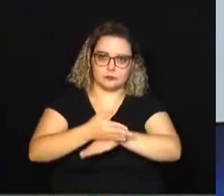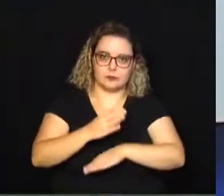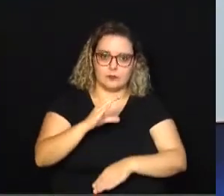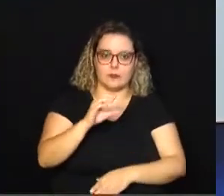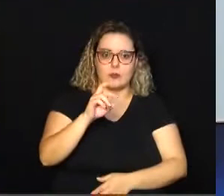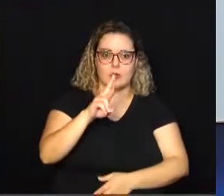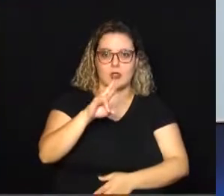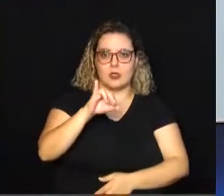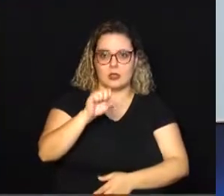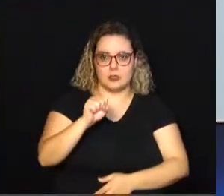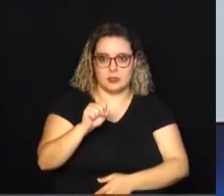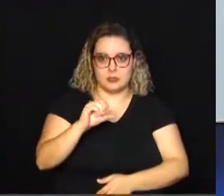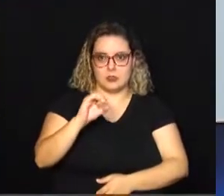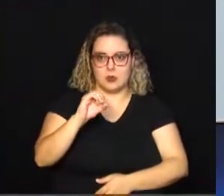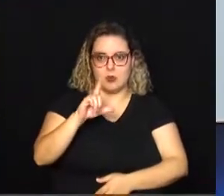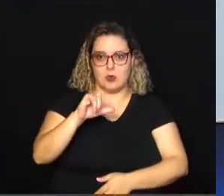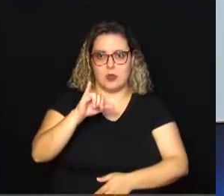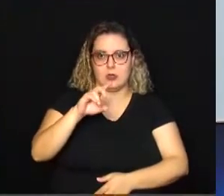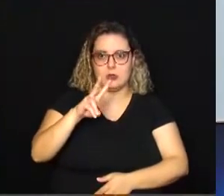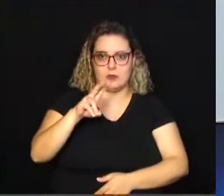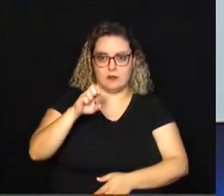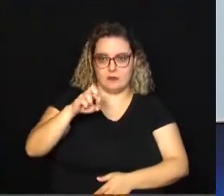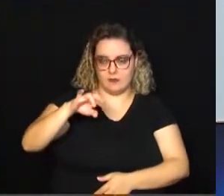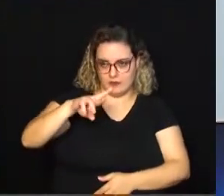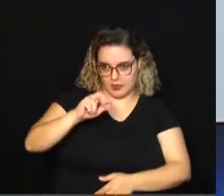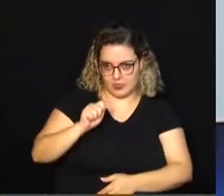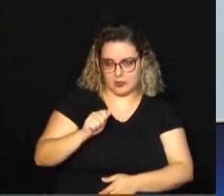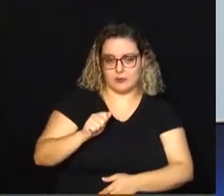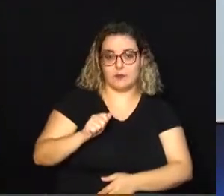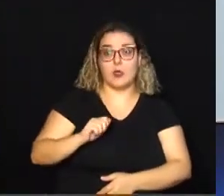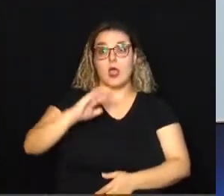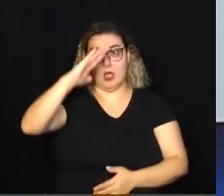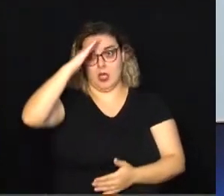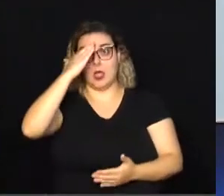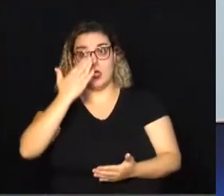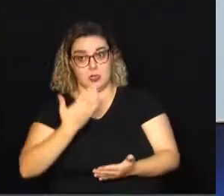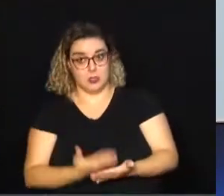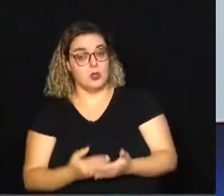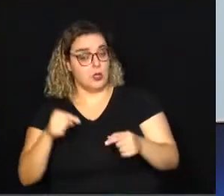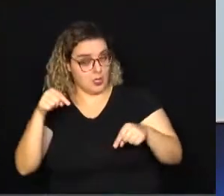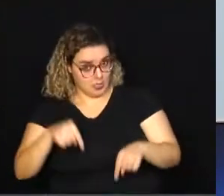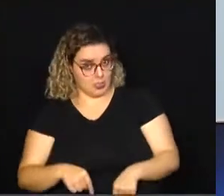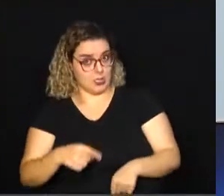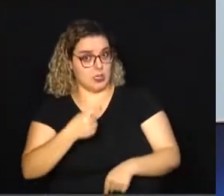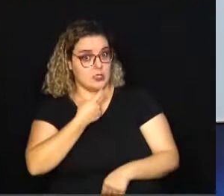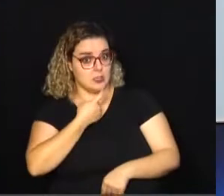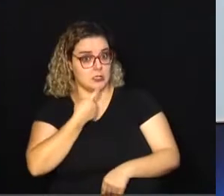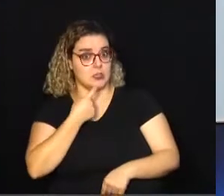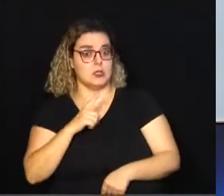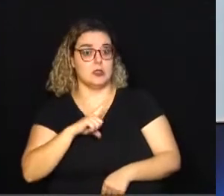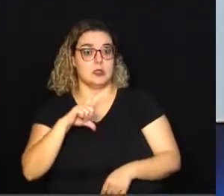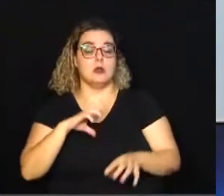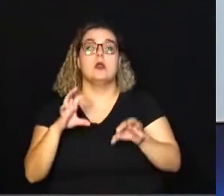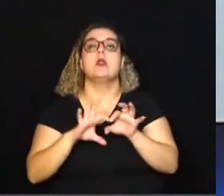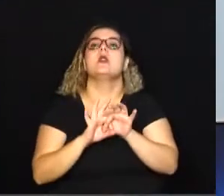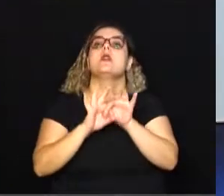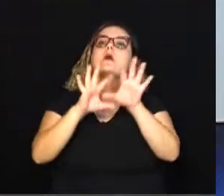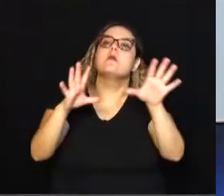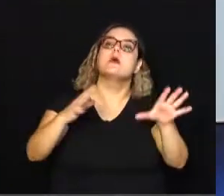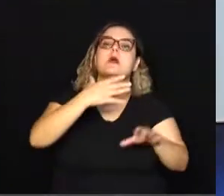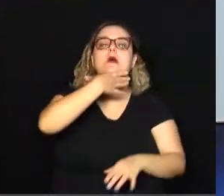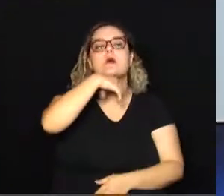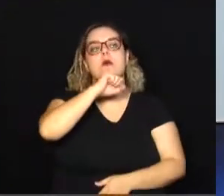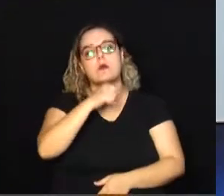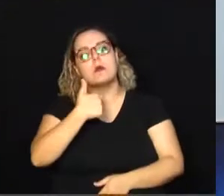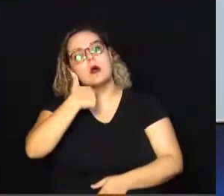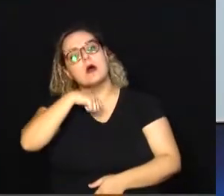de Campinas. Ela diz: acredito que hoje em Campinas temos condições de dar liberdade aos pais de